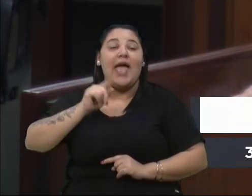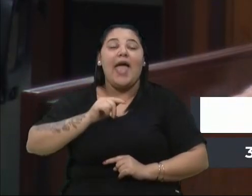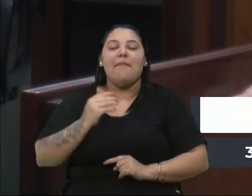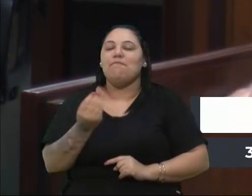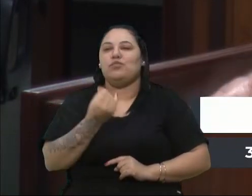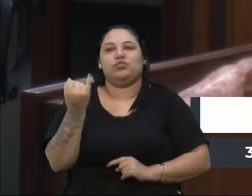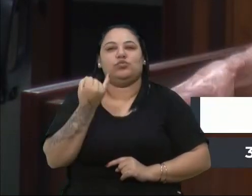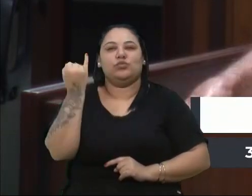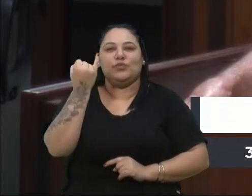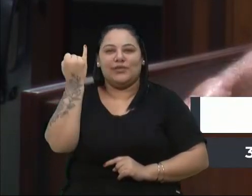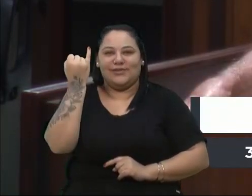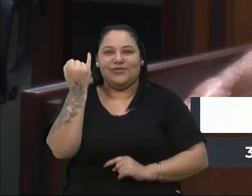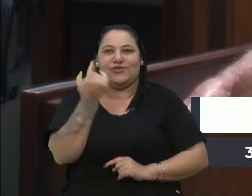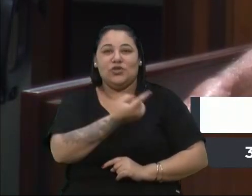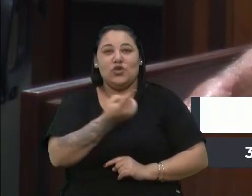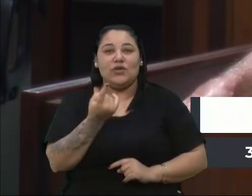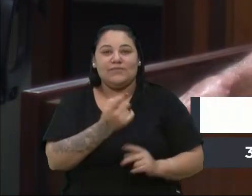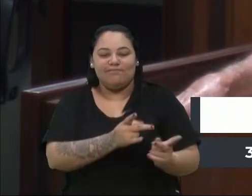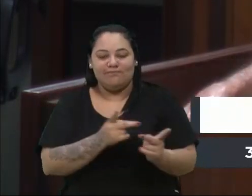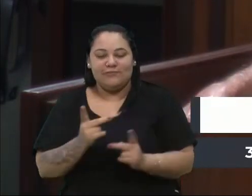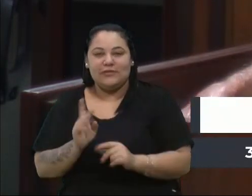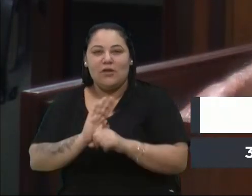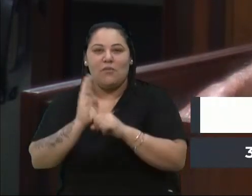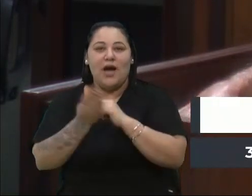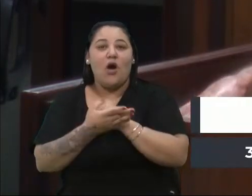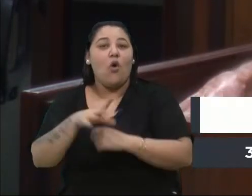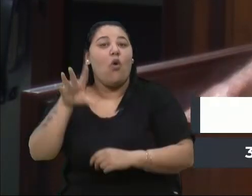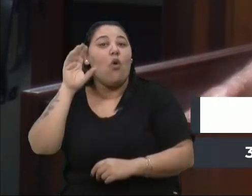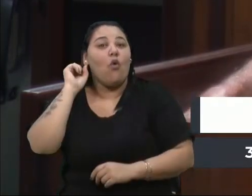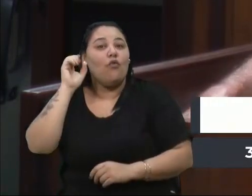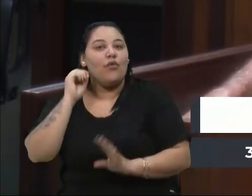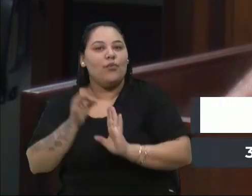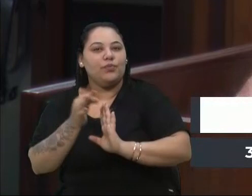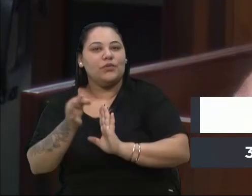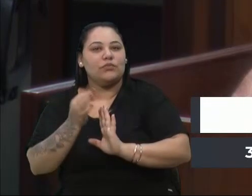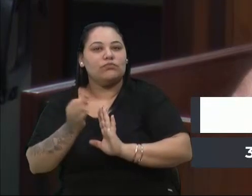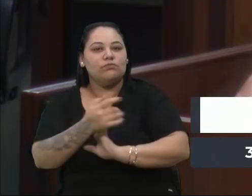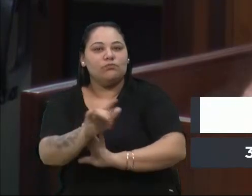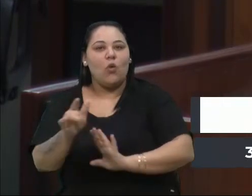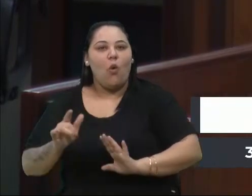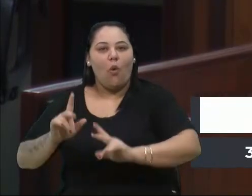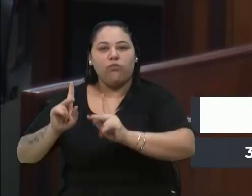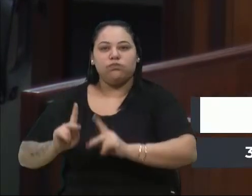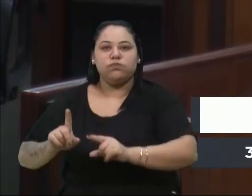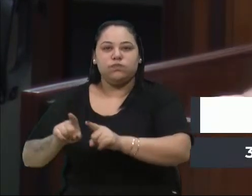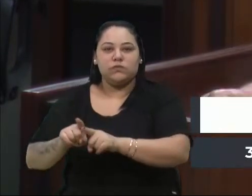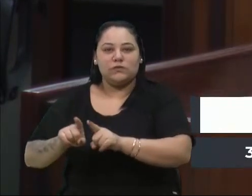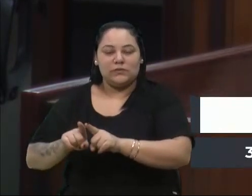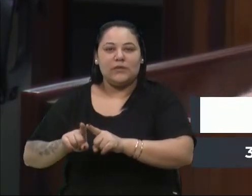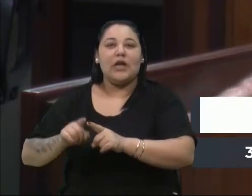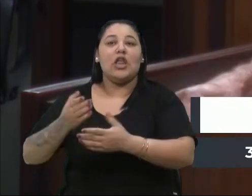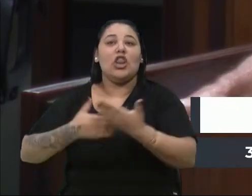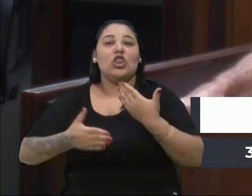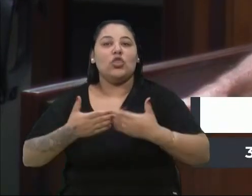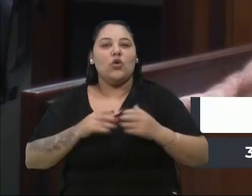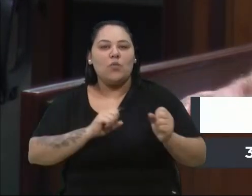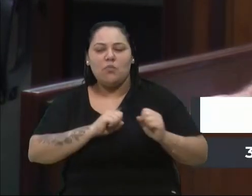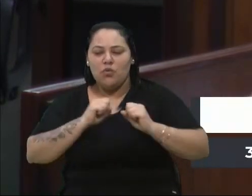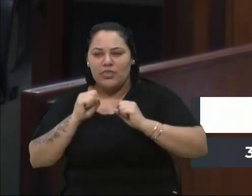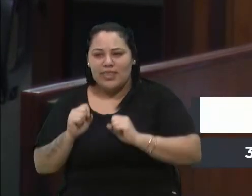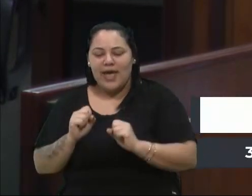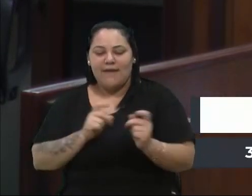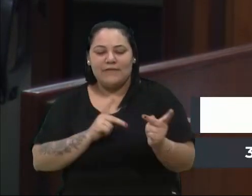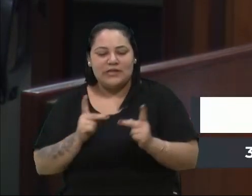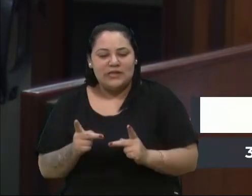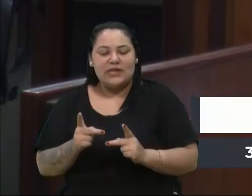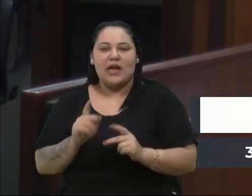importante nós ir aos bairros, ouvir as pessoas, os vereadores dos bairros, ouvir as pessoas, todos aqueles que puderem ir nos bairros,